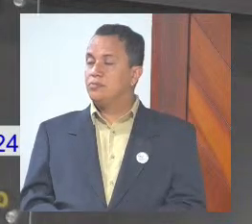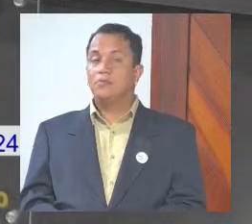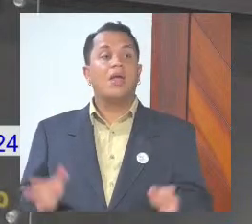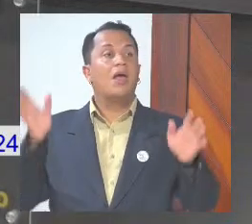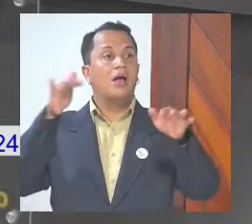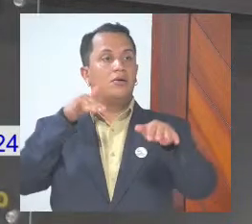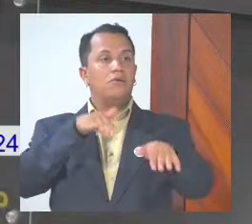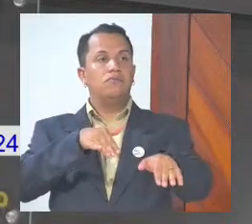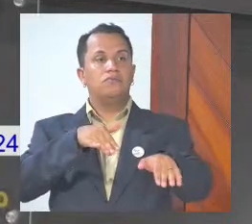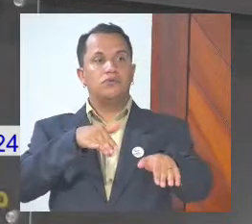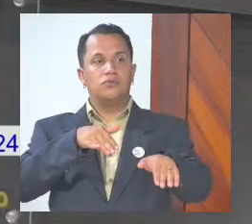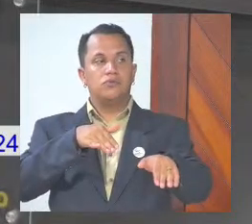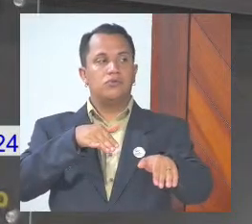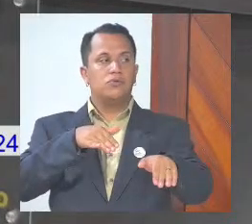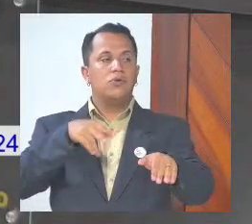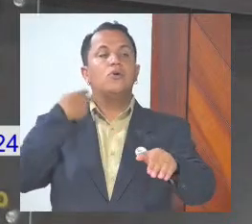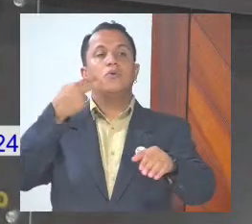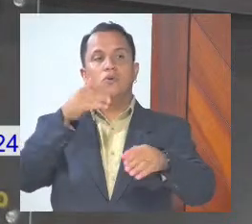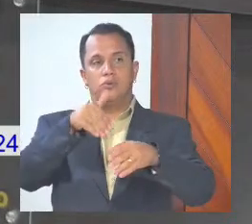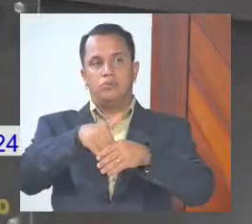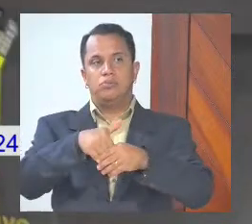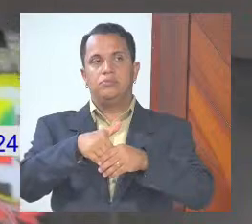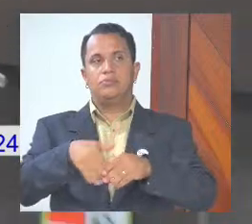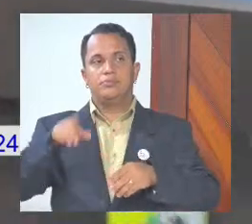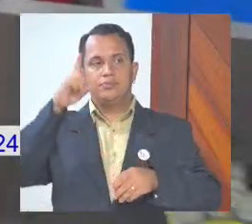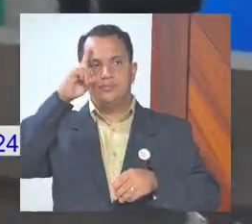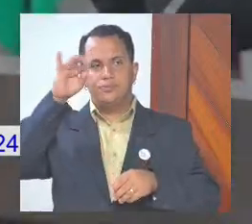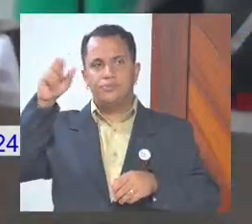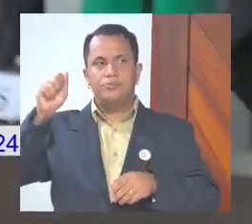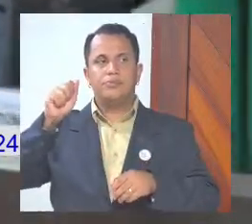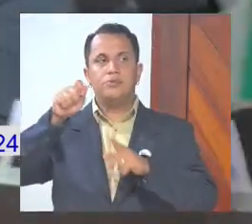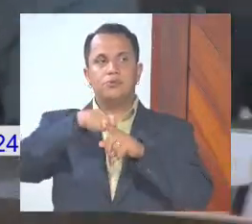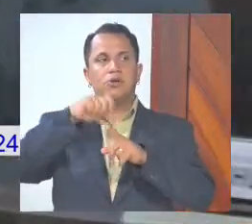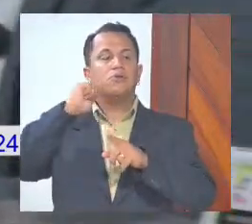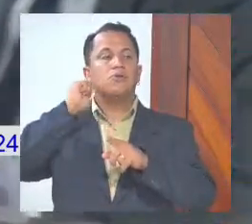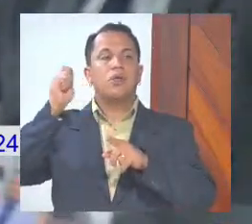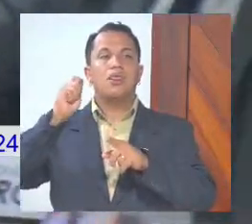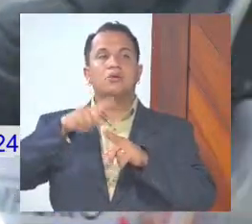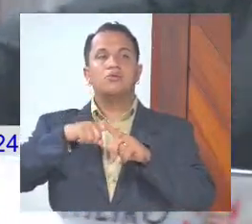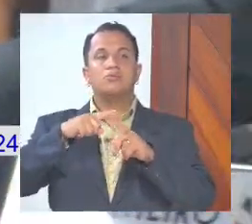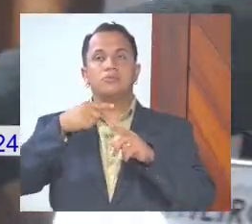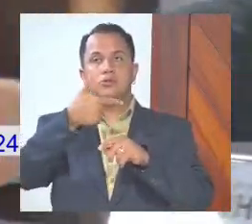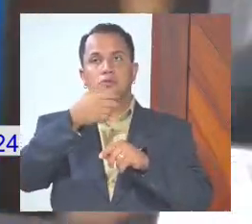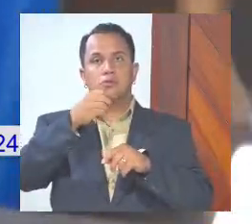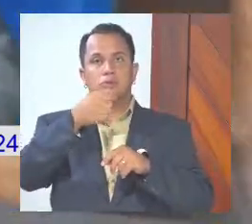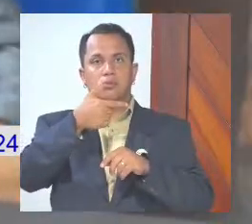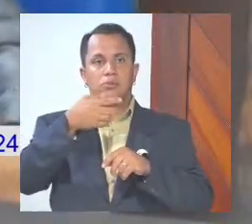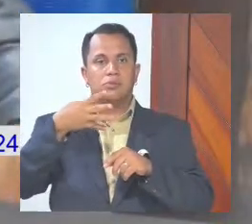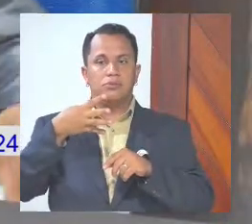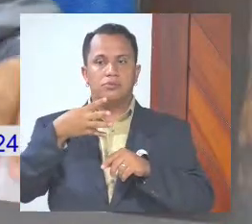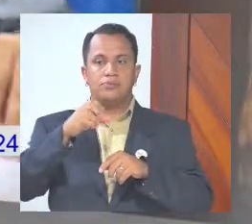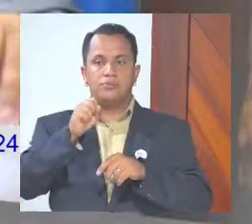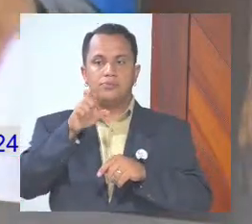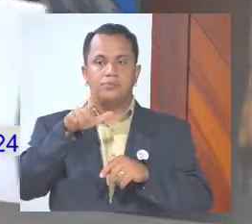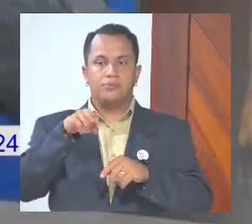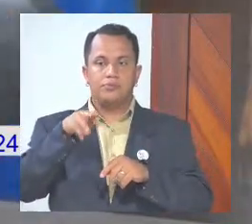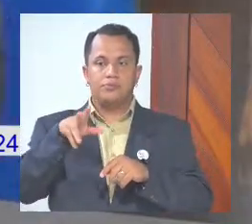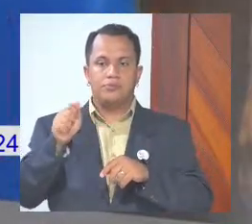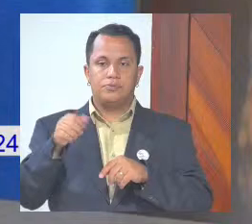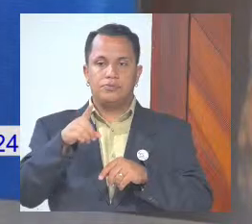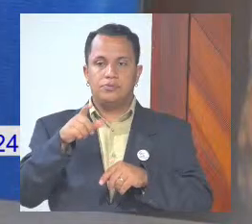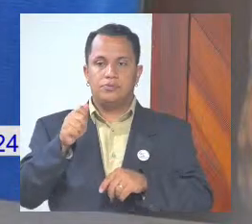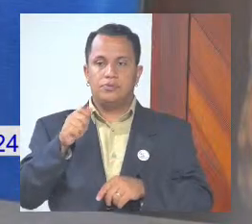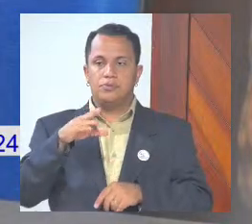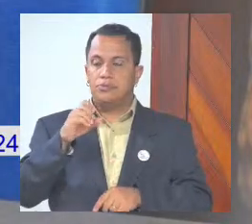Plenário da Câmara, vereador José de Arimateia Nunes, 1º de abril de 2024, vereadora Selma da